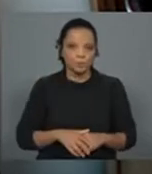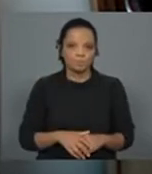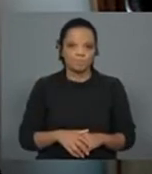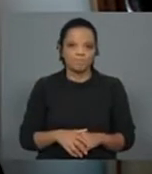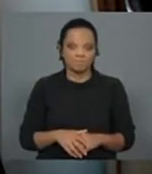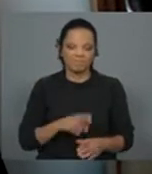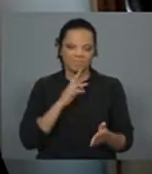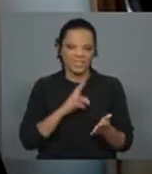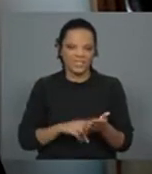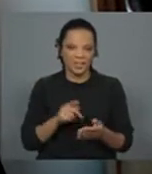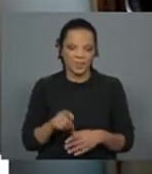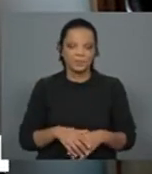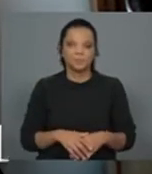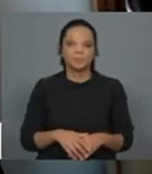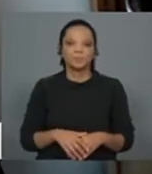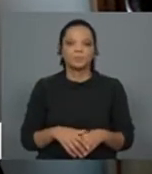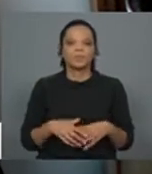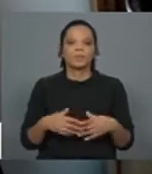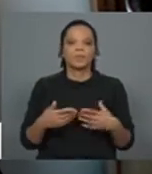Exato. Bom,